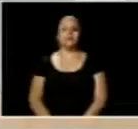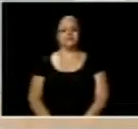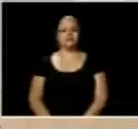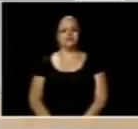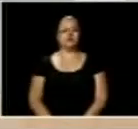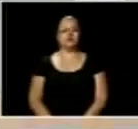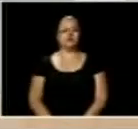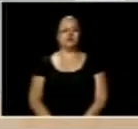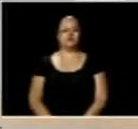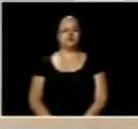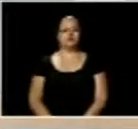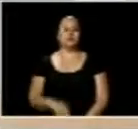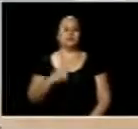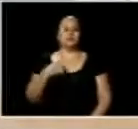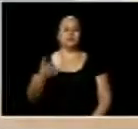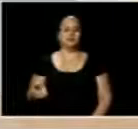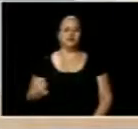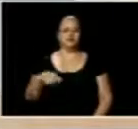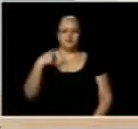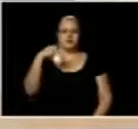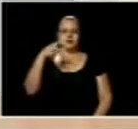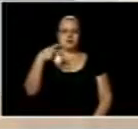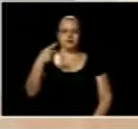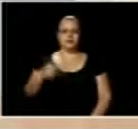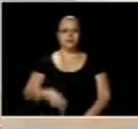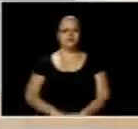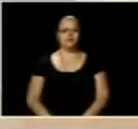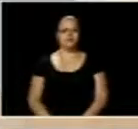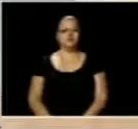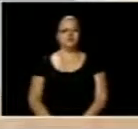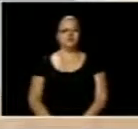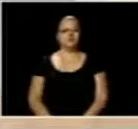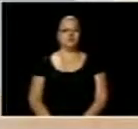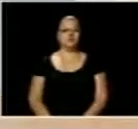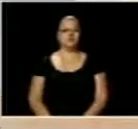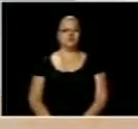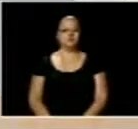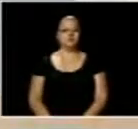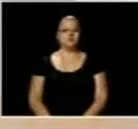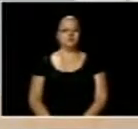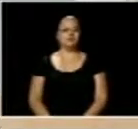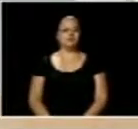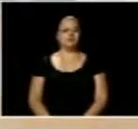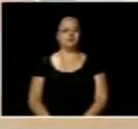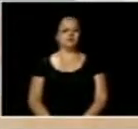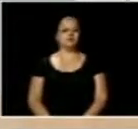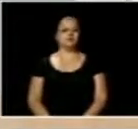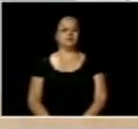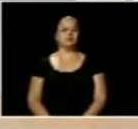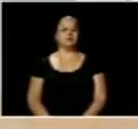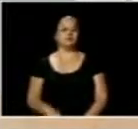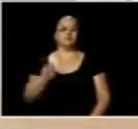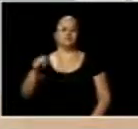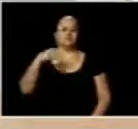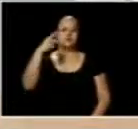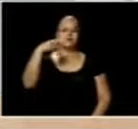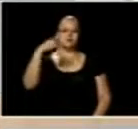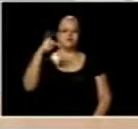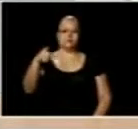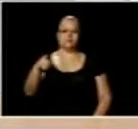fazer uns comentários aqui. E Vossa Excelência já falou aqui, que eu não vou nem tocar a respeito do cidadão